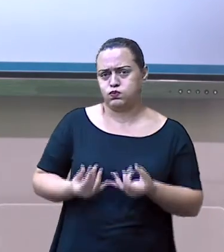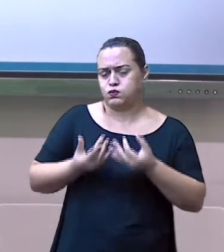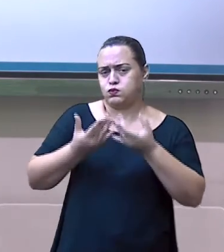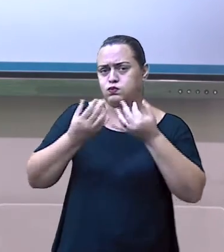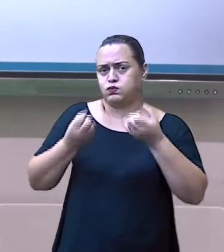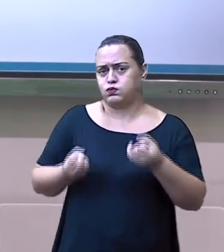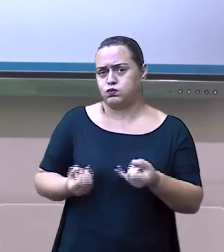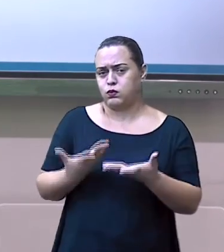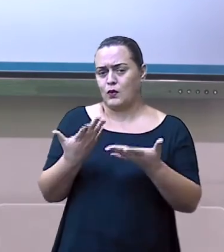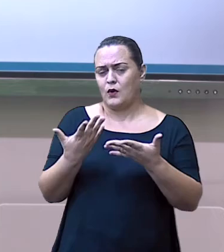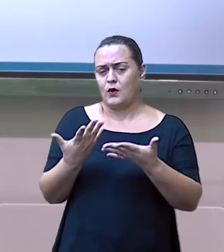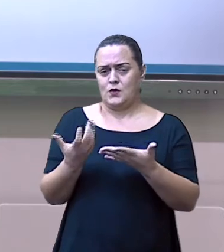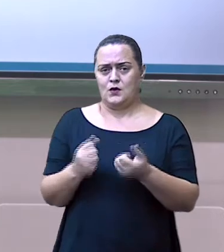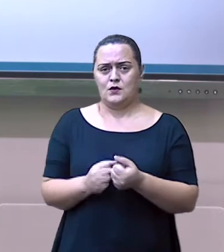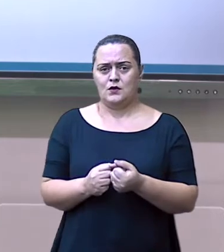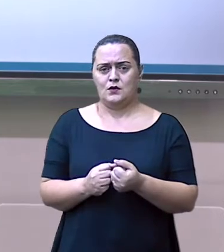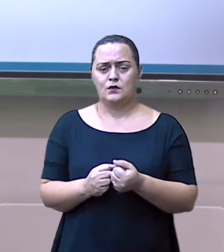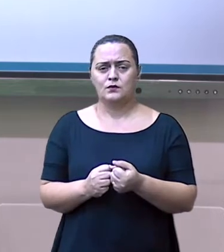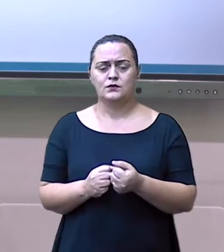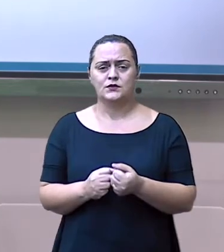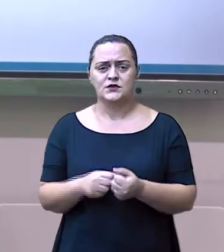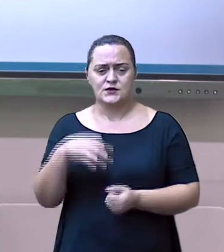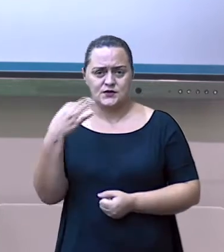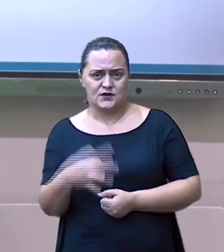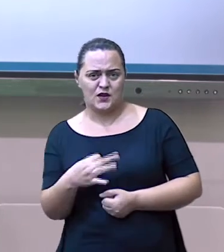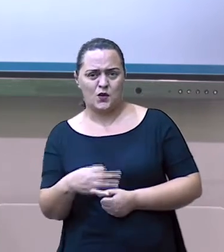as indústrias, que os veículos,